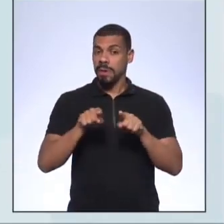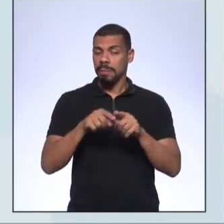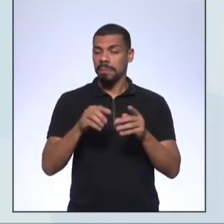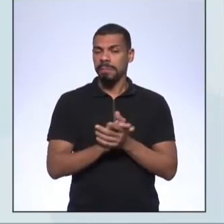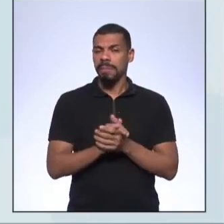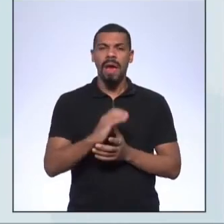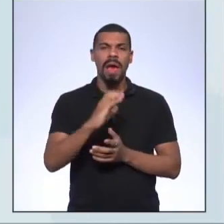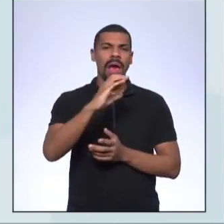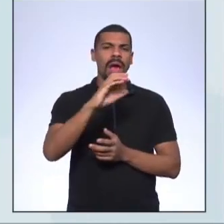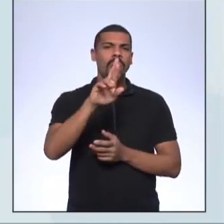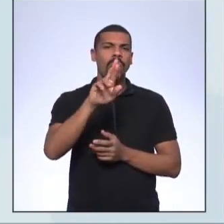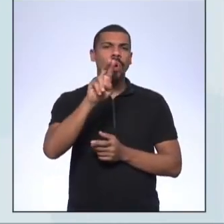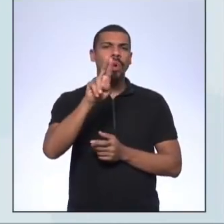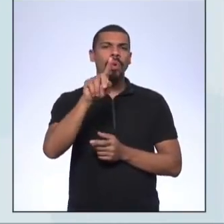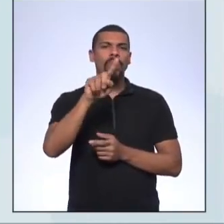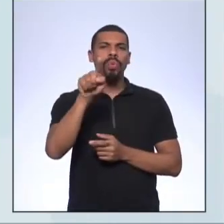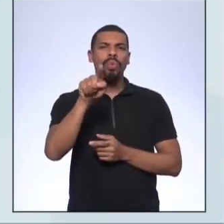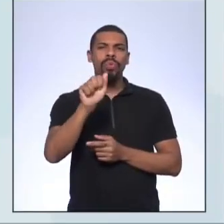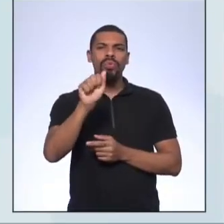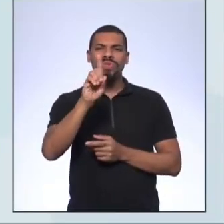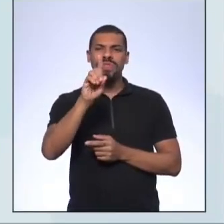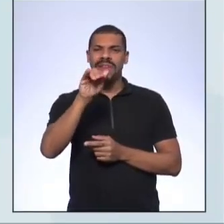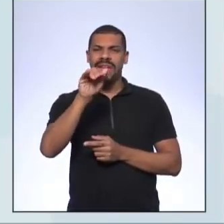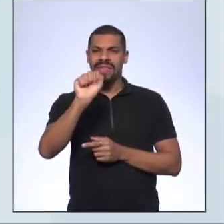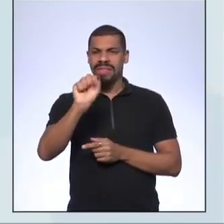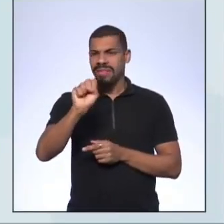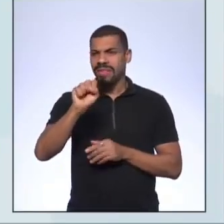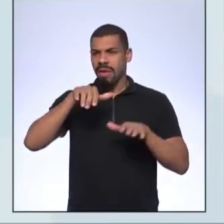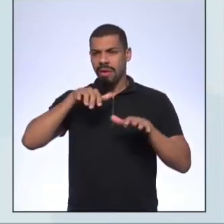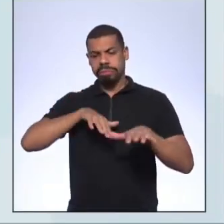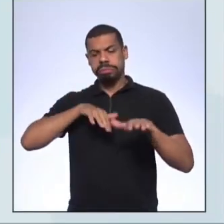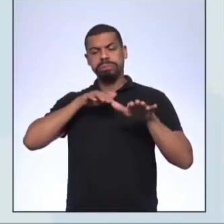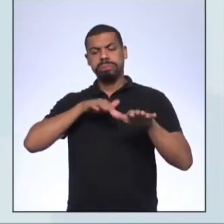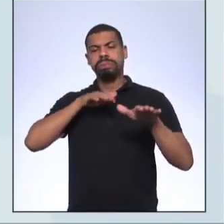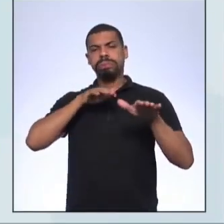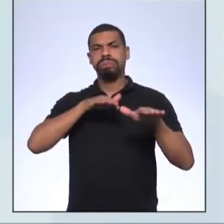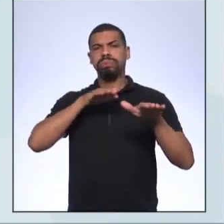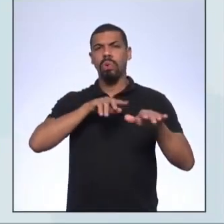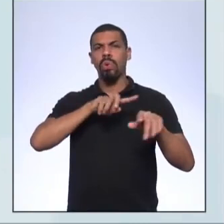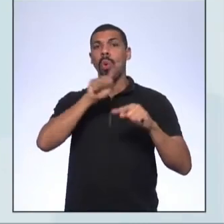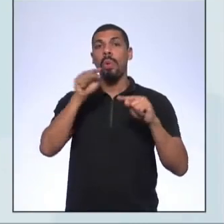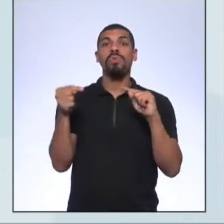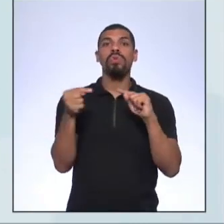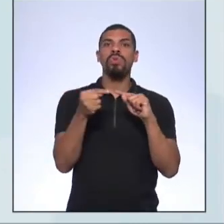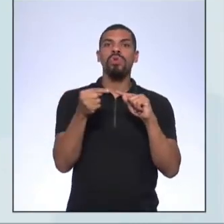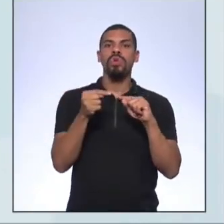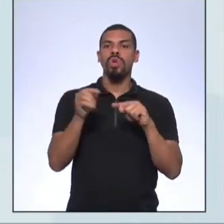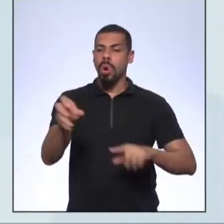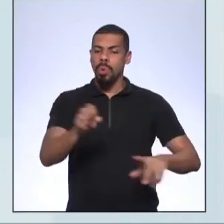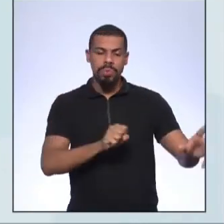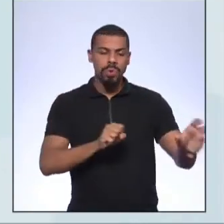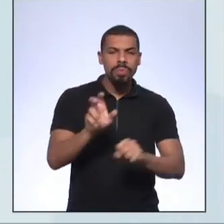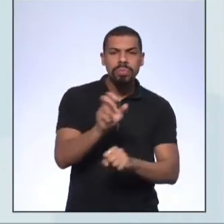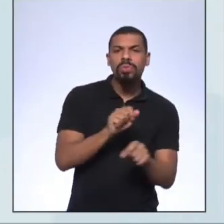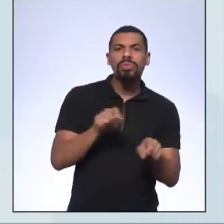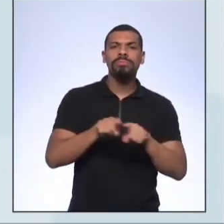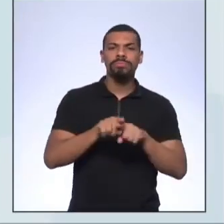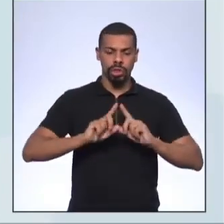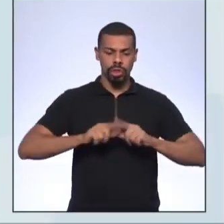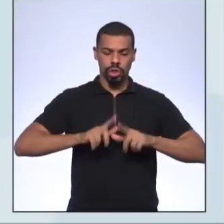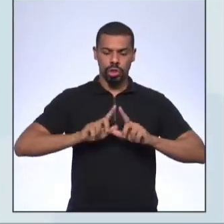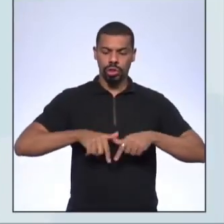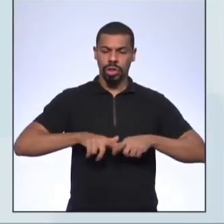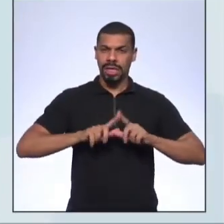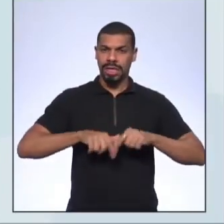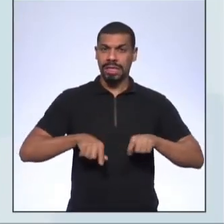as cruzadas foram aquelas expedições militares que visavam conquistar, né, a Terra Santa, Jerusalém, que